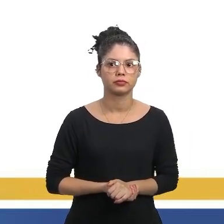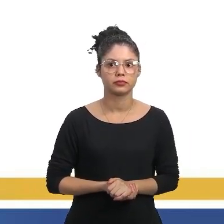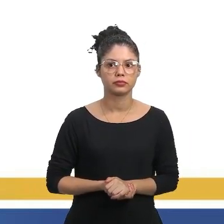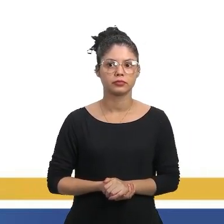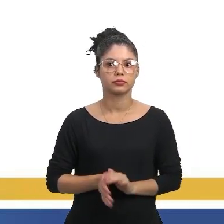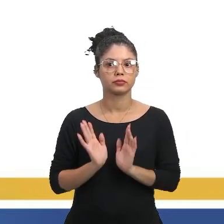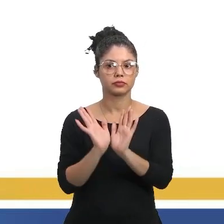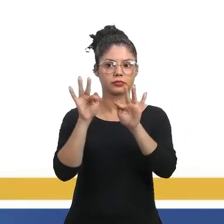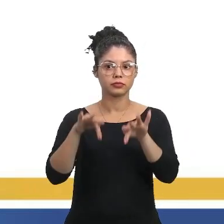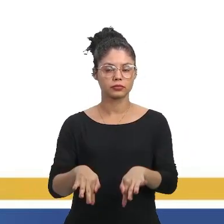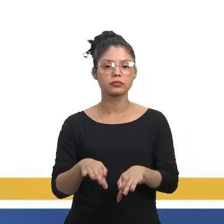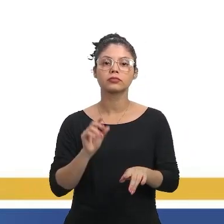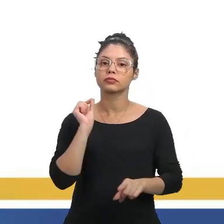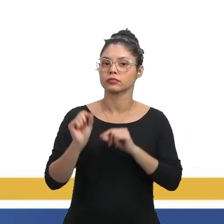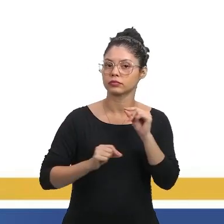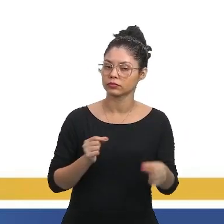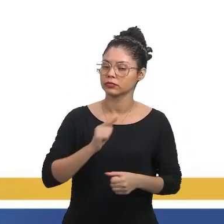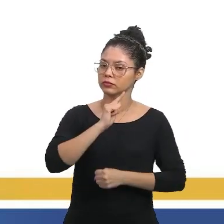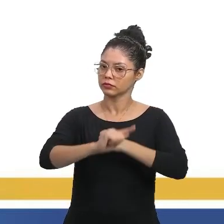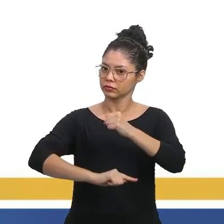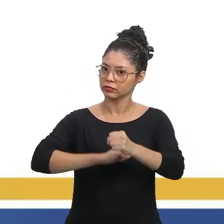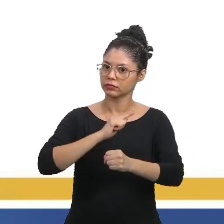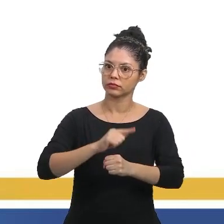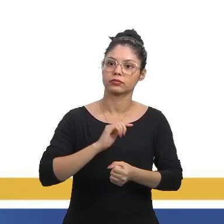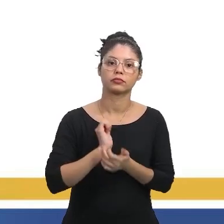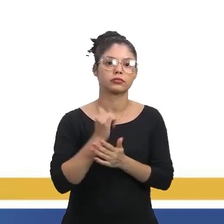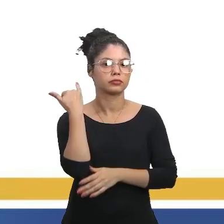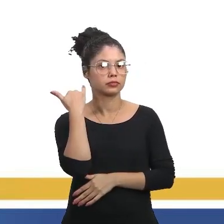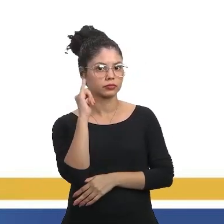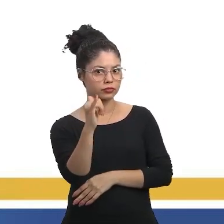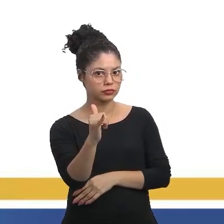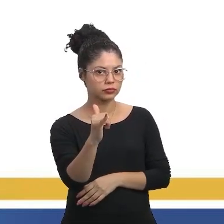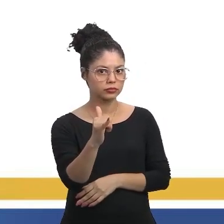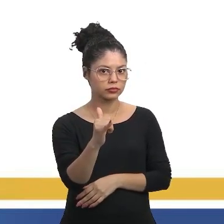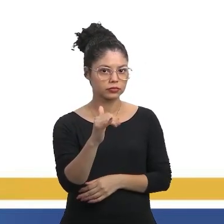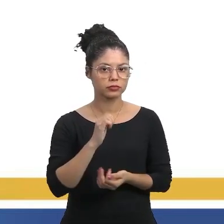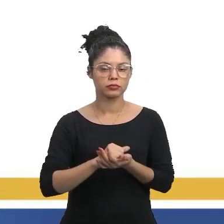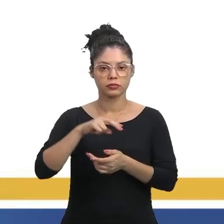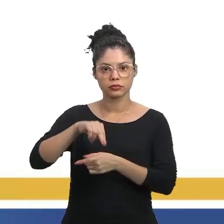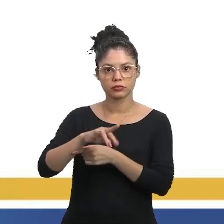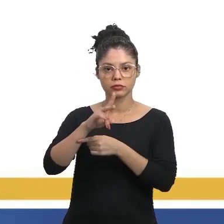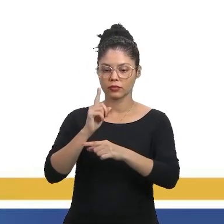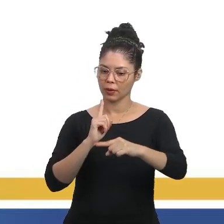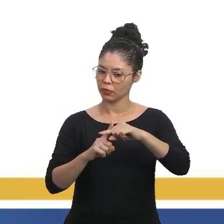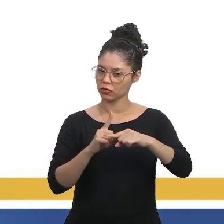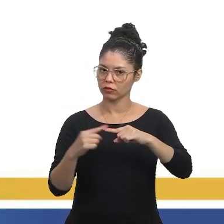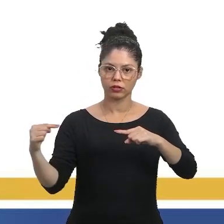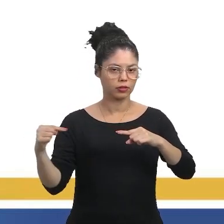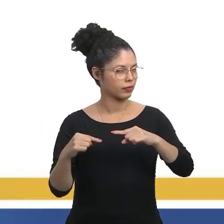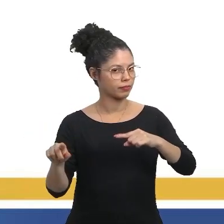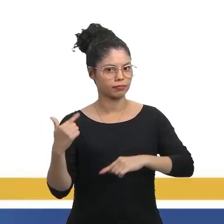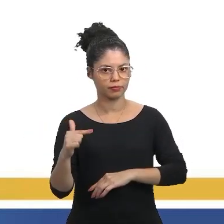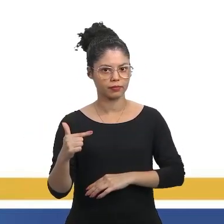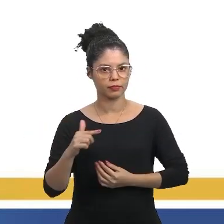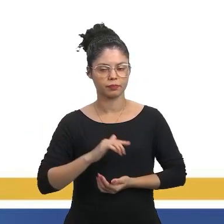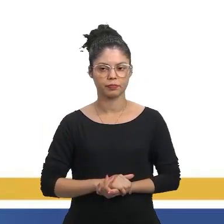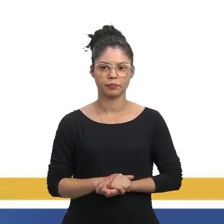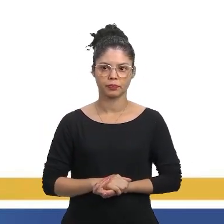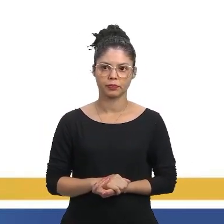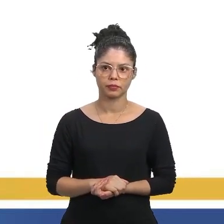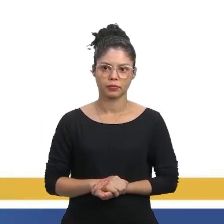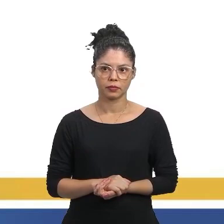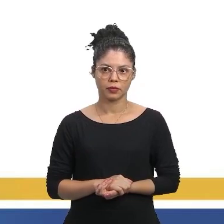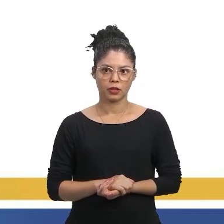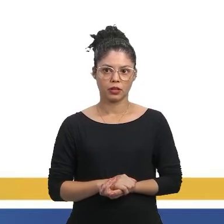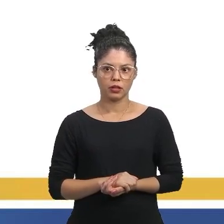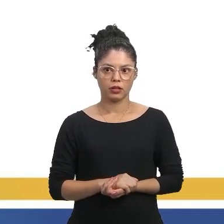E por fim, ele concluiu que o átomo ele é eletricamente neutro, nem está positivo, nem negativo.